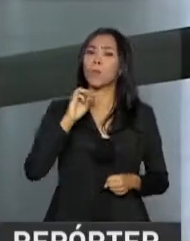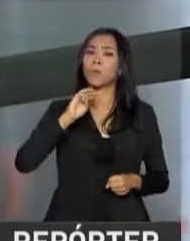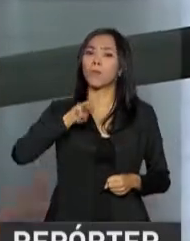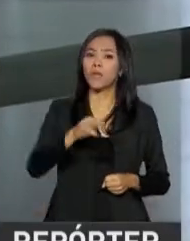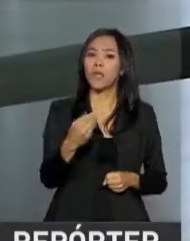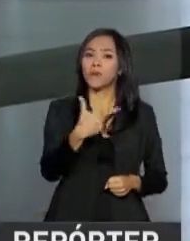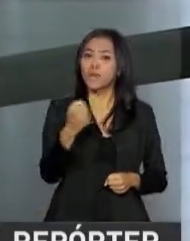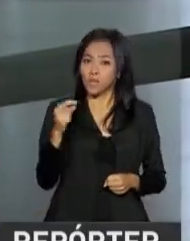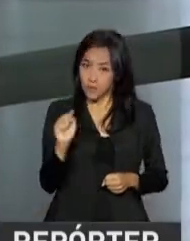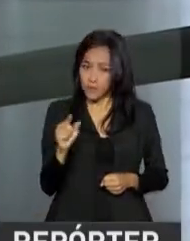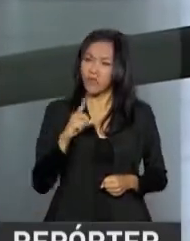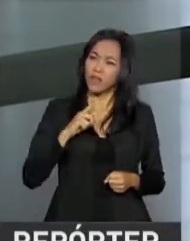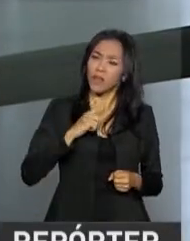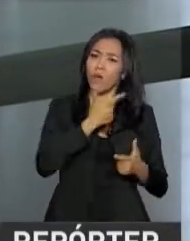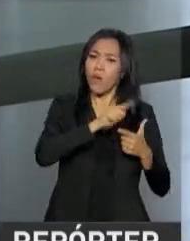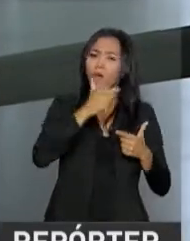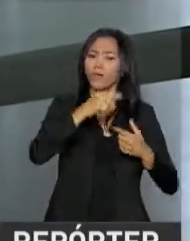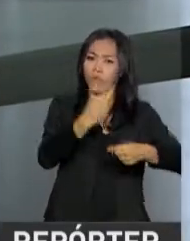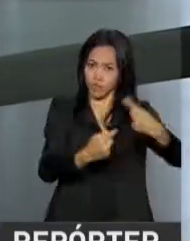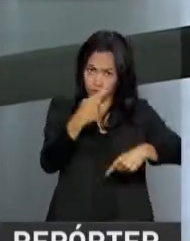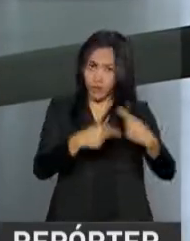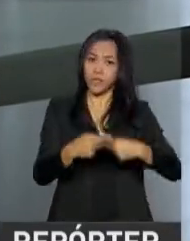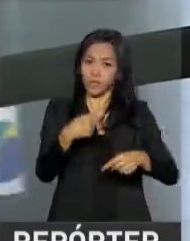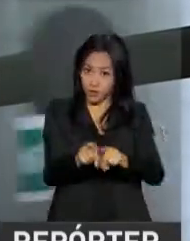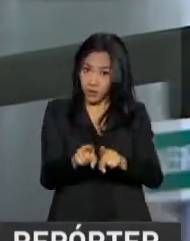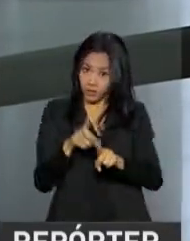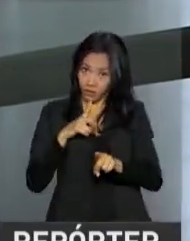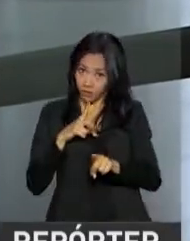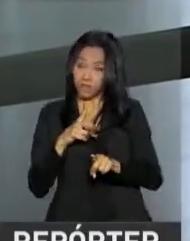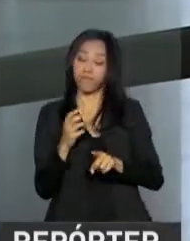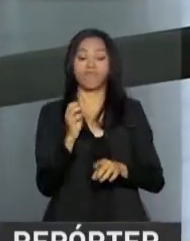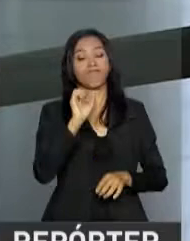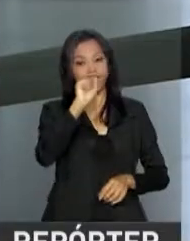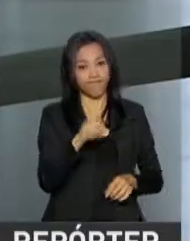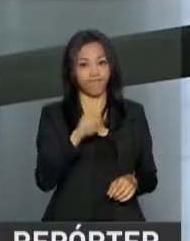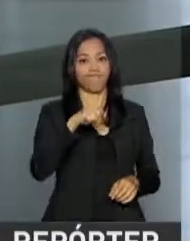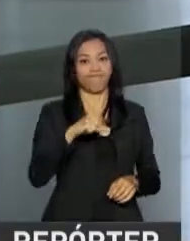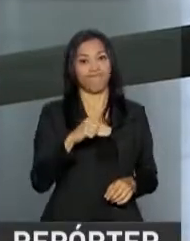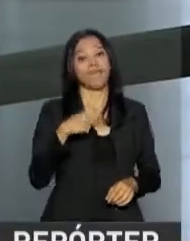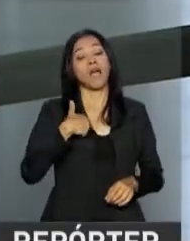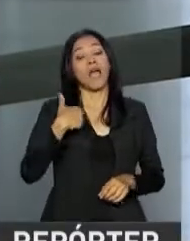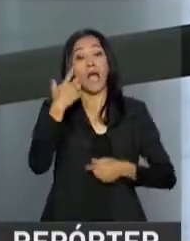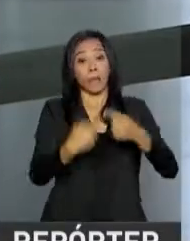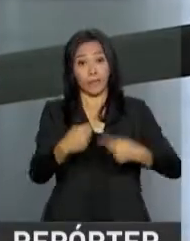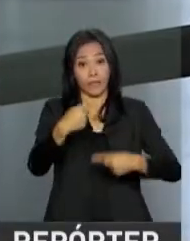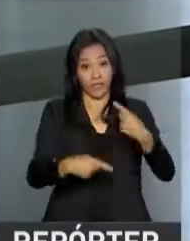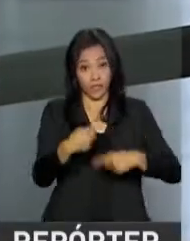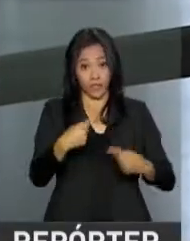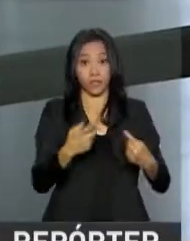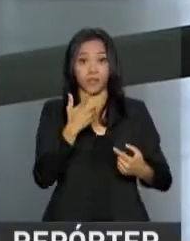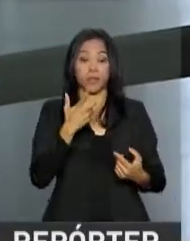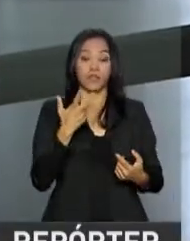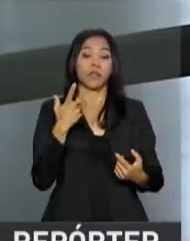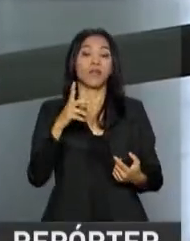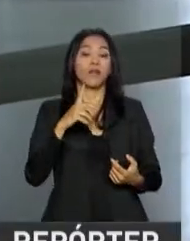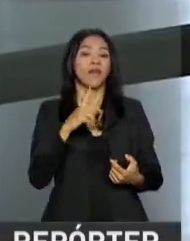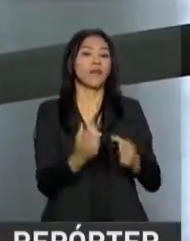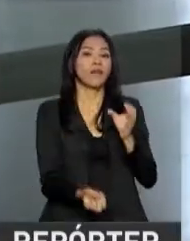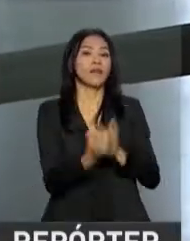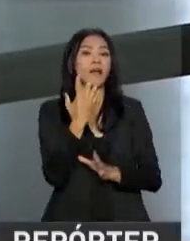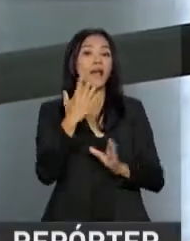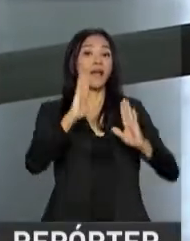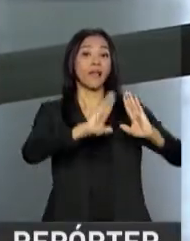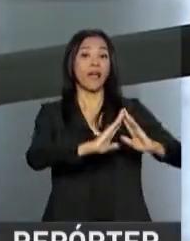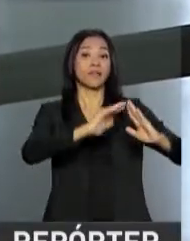e tem outras políticas também colocadas em prática pela secretaria isso a secretaria de política para as mulheres colocou também instituiu a